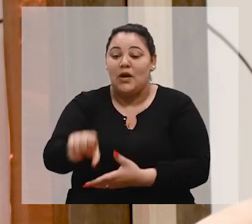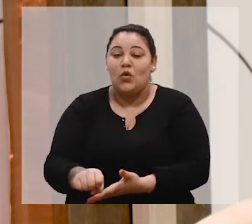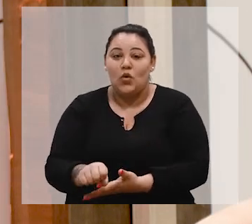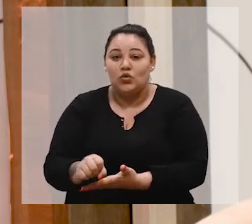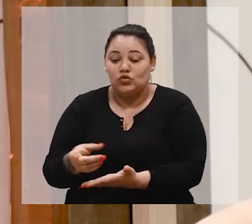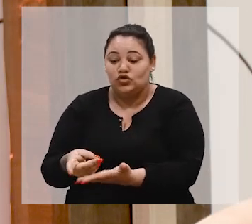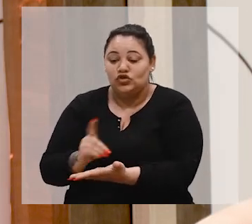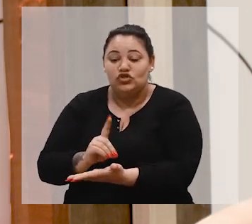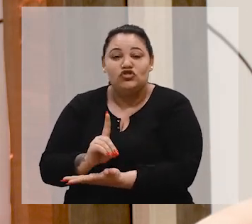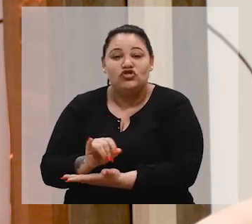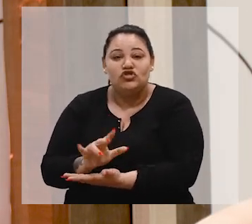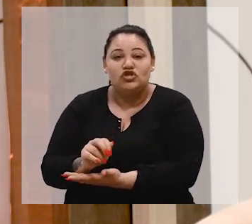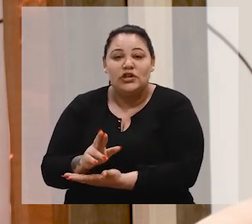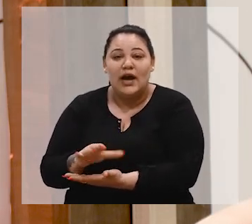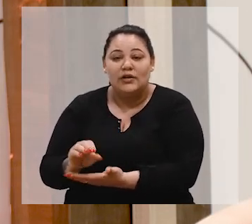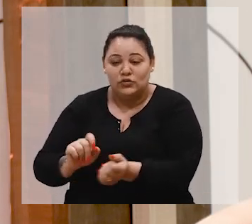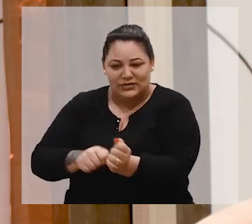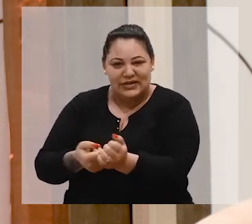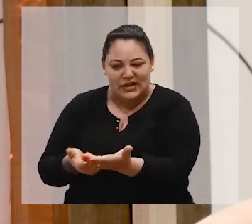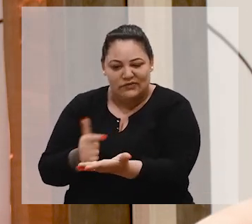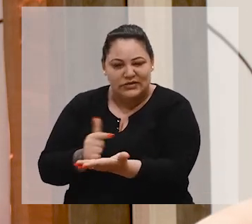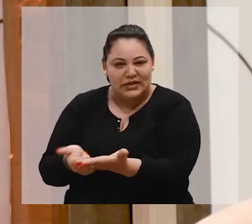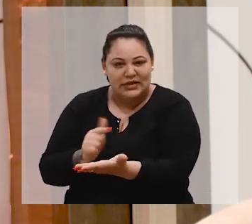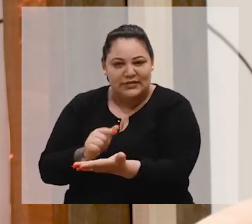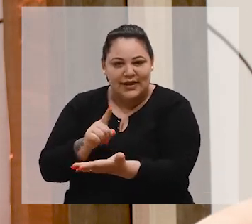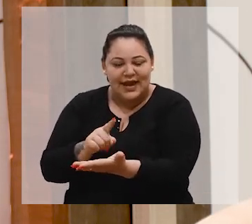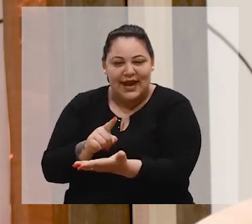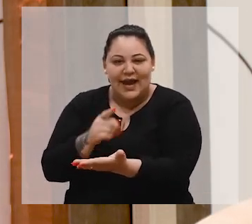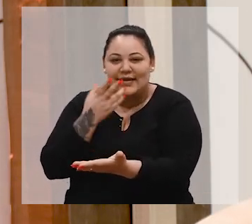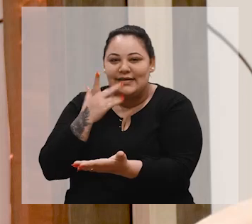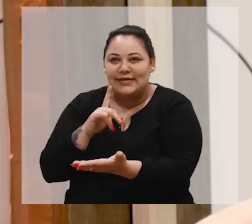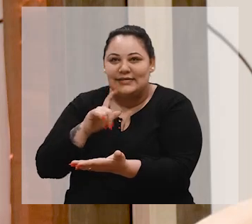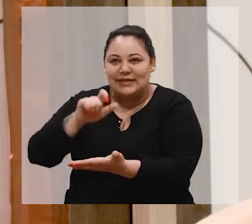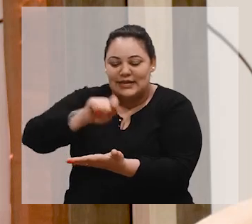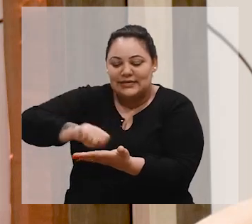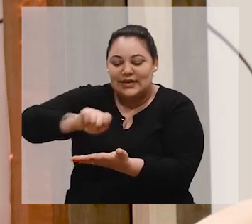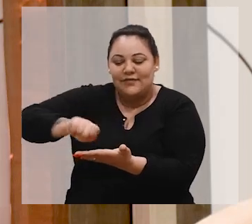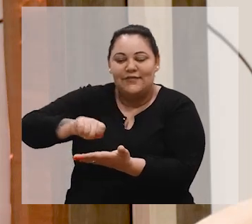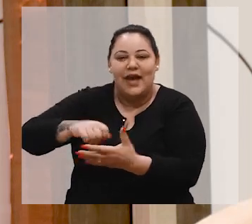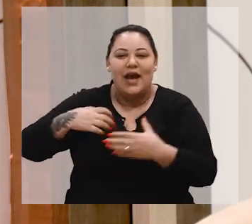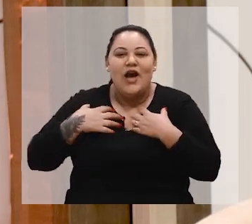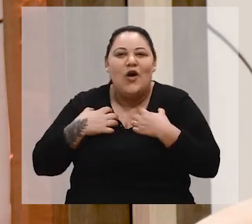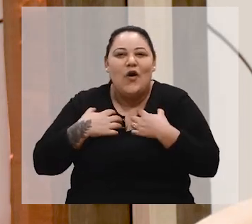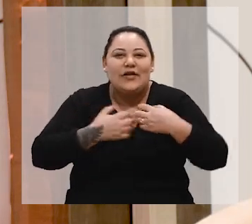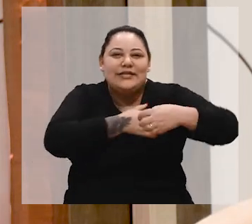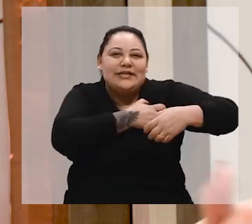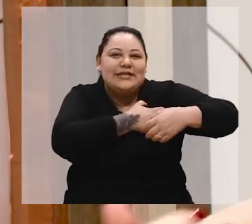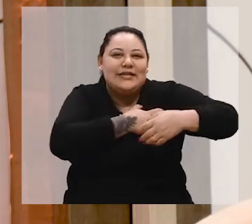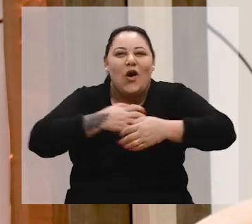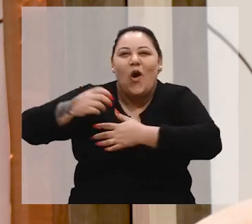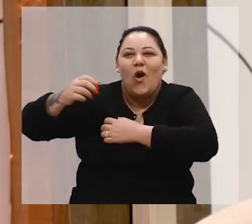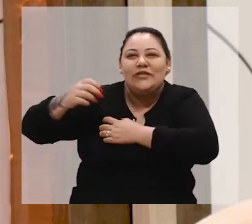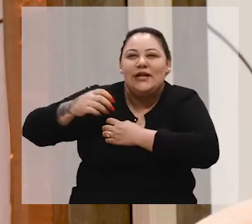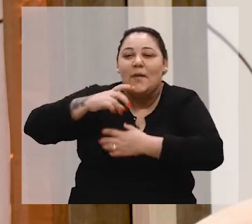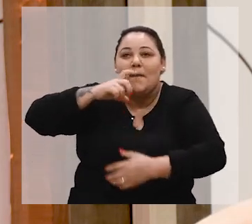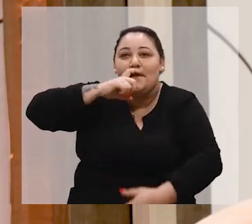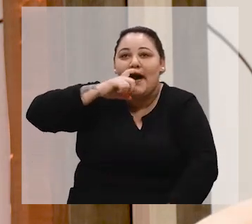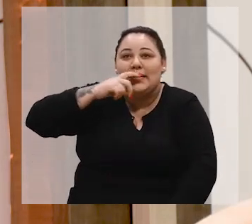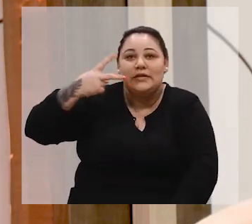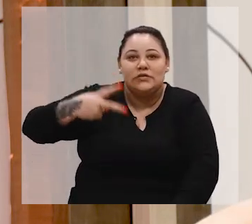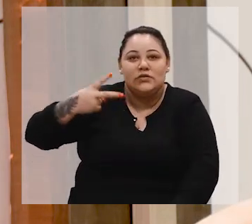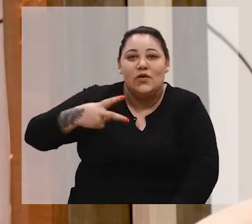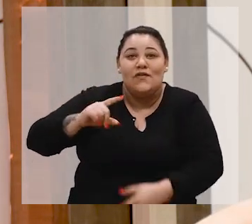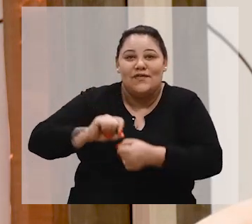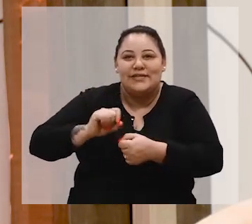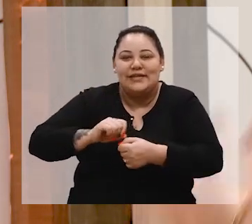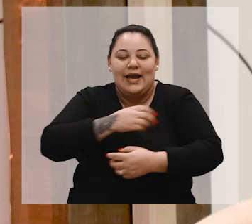pegou no diário da criança, que ela escrevia sobre cócegas, que o padrasto fazia cócegas. E aí depois,